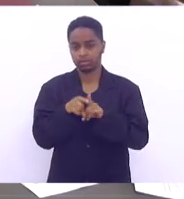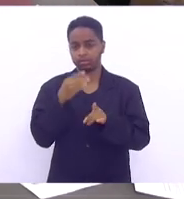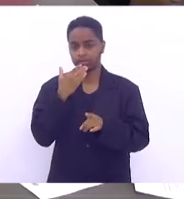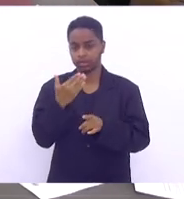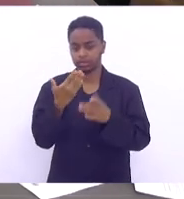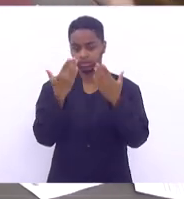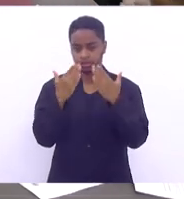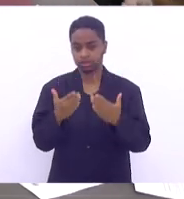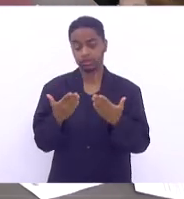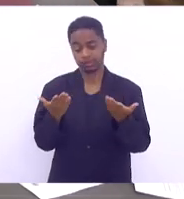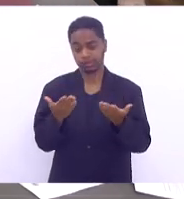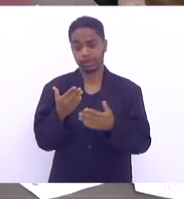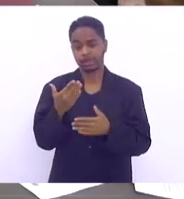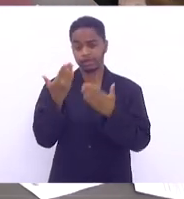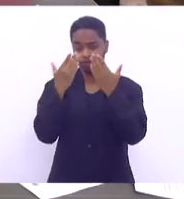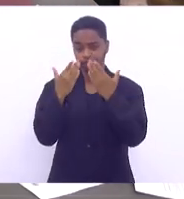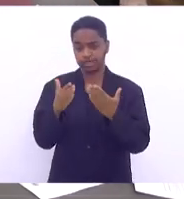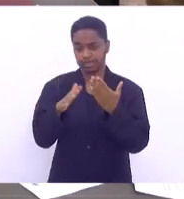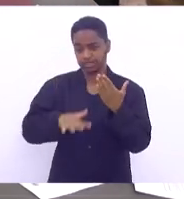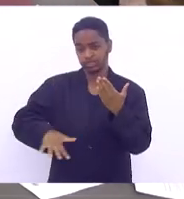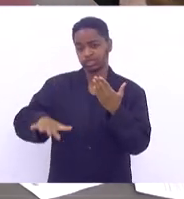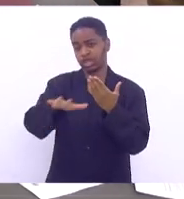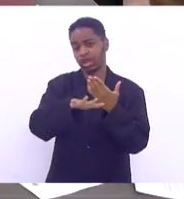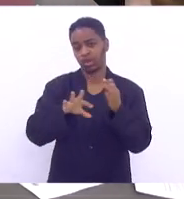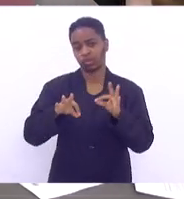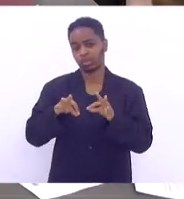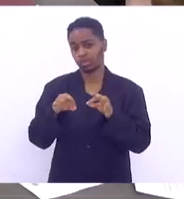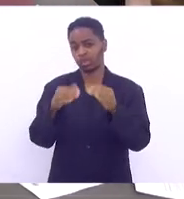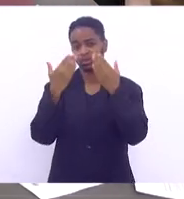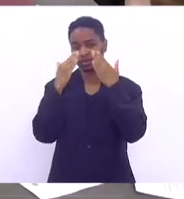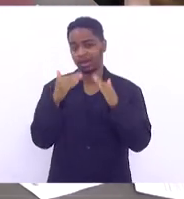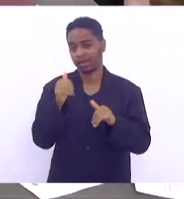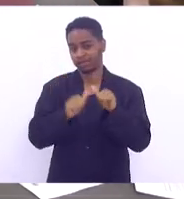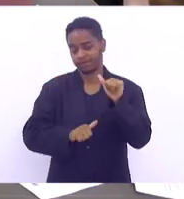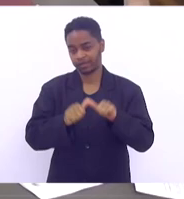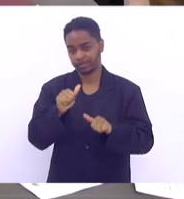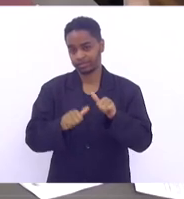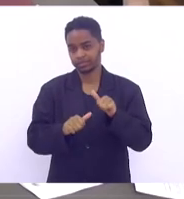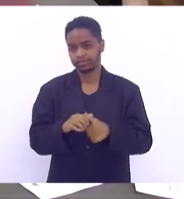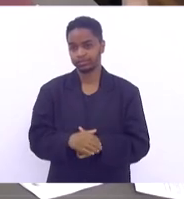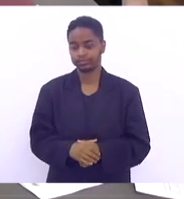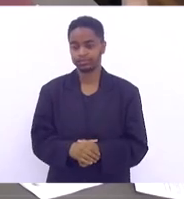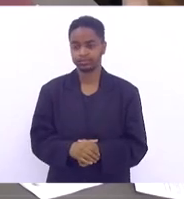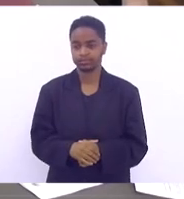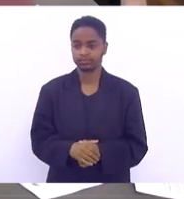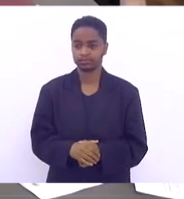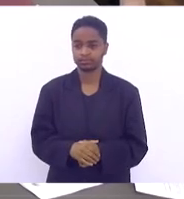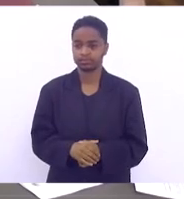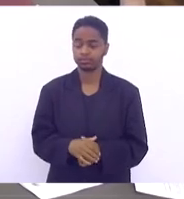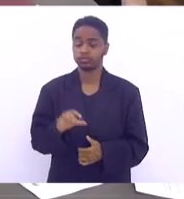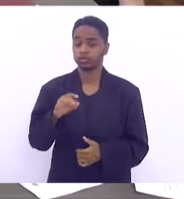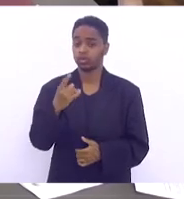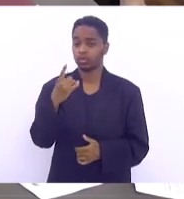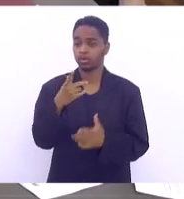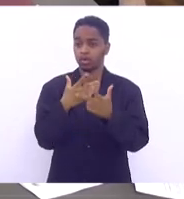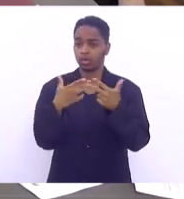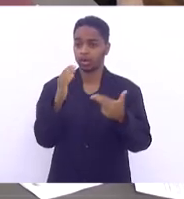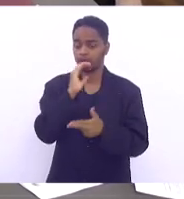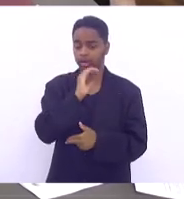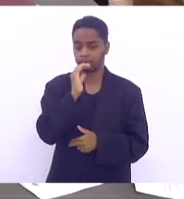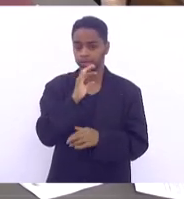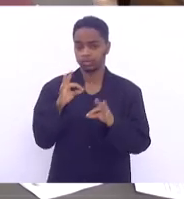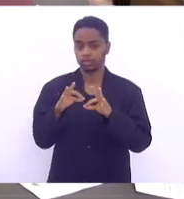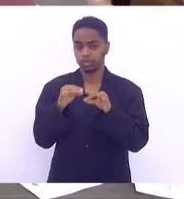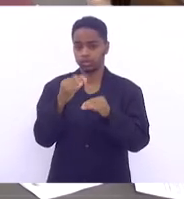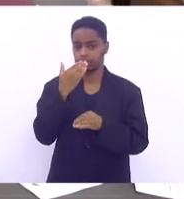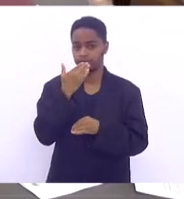Então, vista generalizada. Vista ampla, geral e restrita. Mas só fazer uma observação, uma observação rapidíssima para todos que